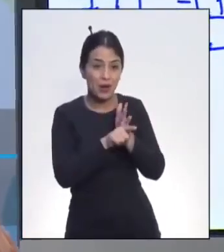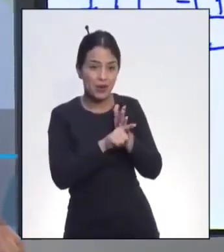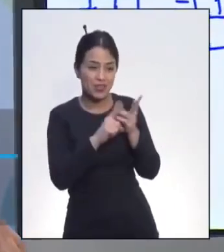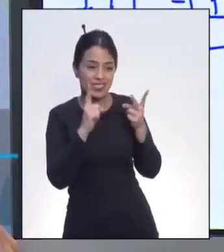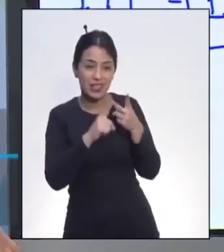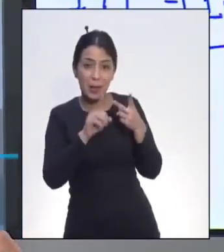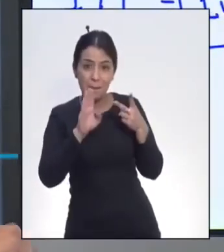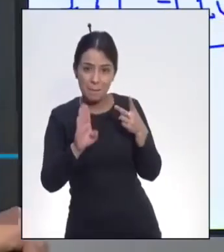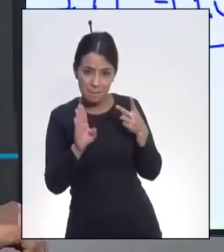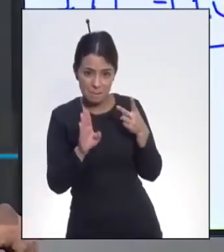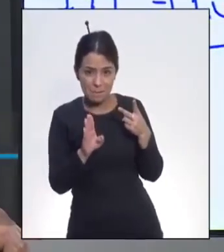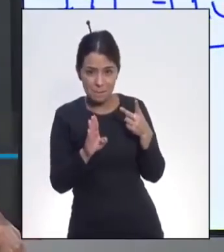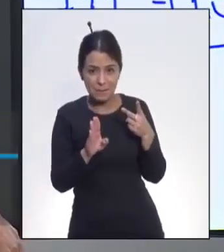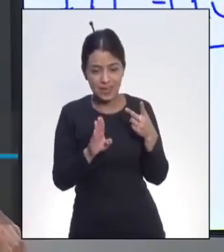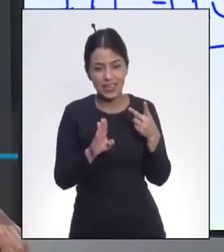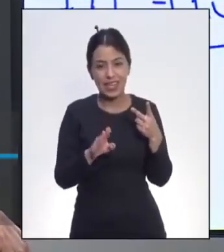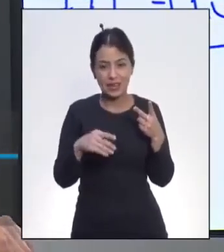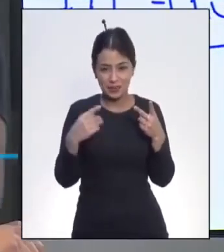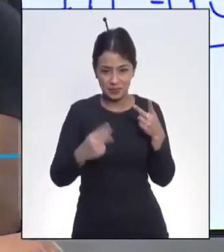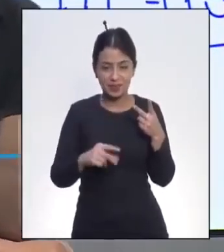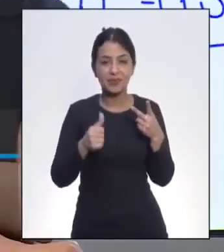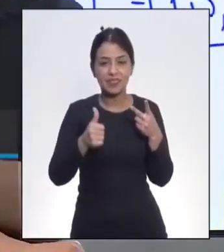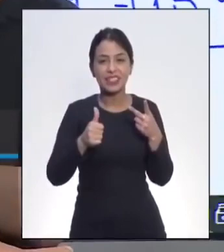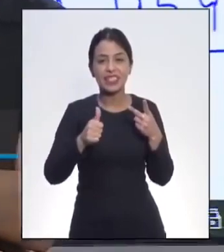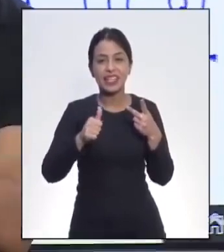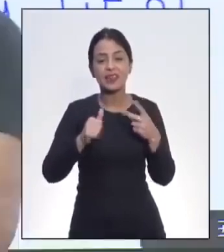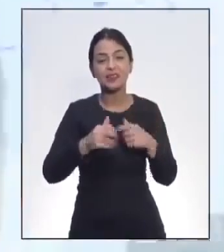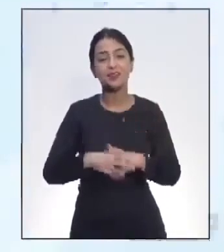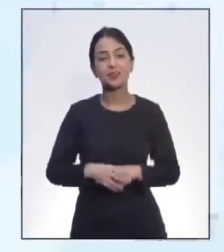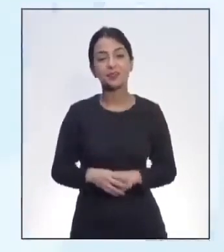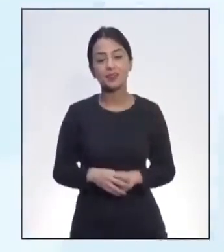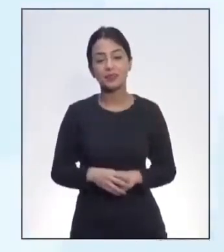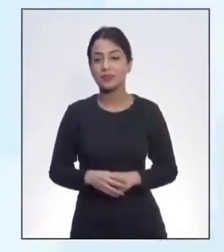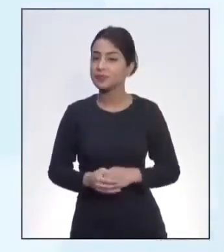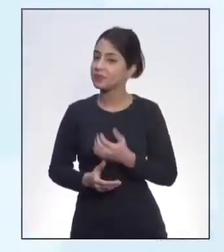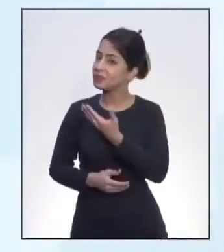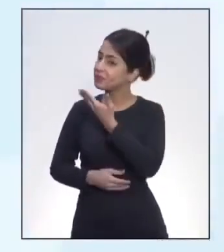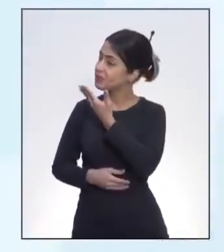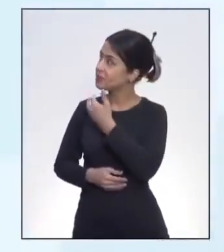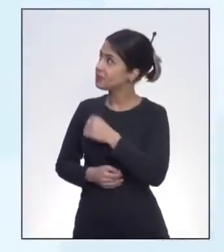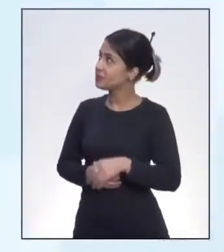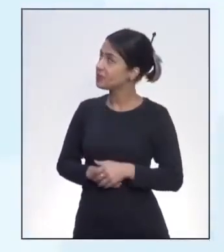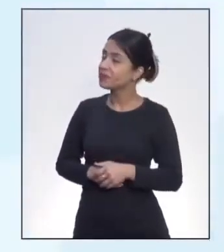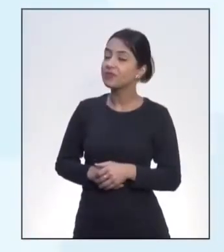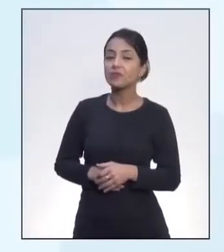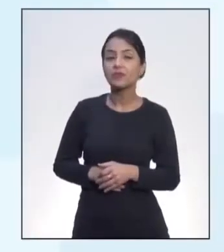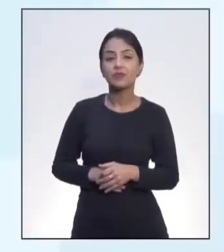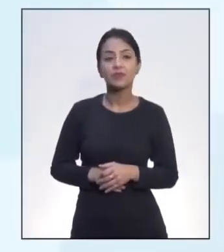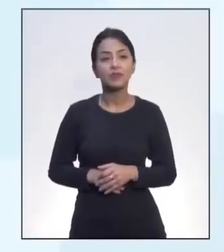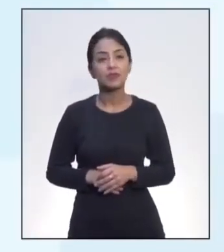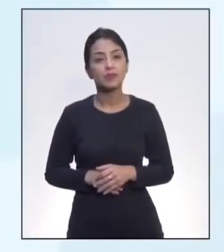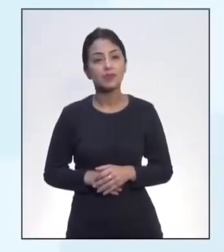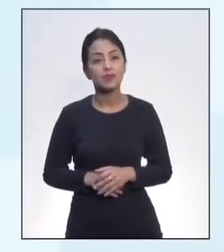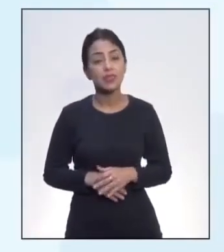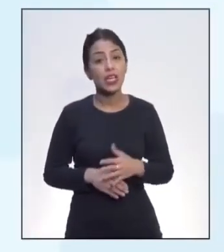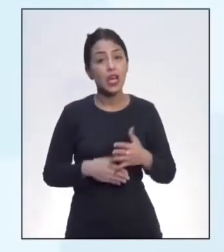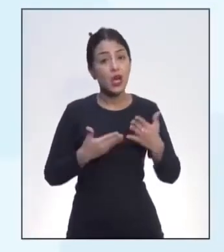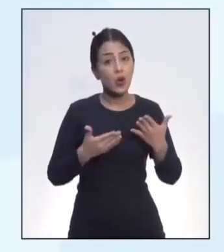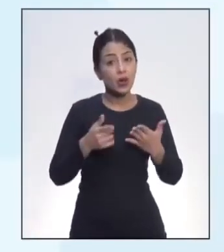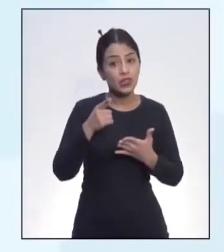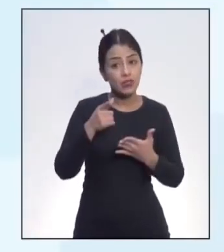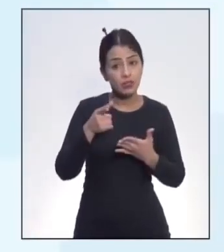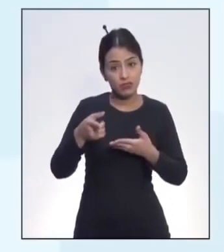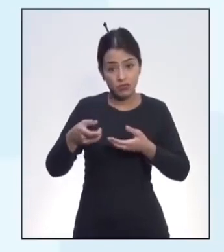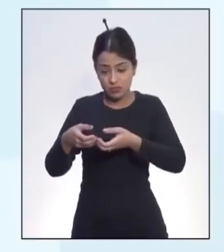Esse é o link, né, vamos dizer assim, para B. Quando você realizou a equivalência, né, a conversão lá